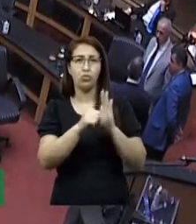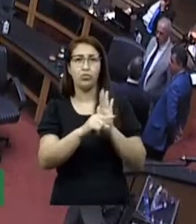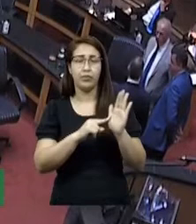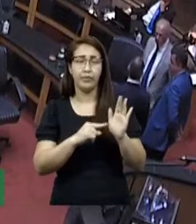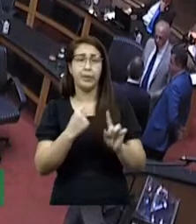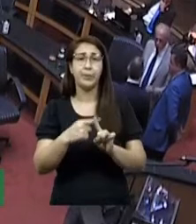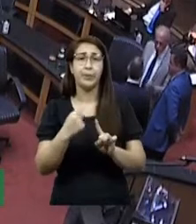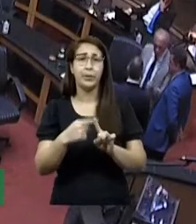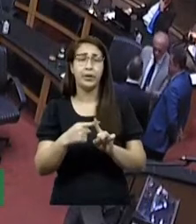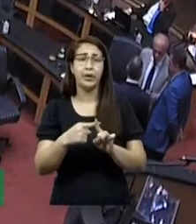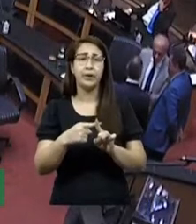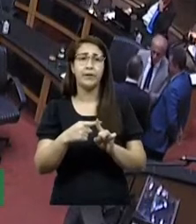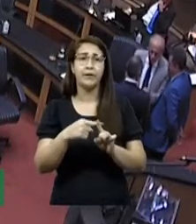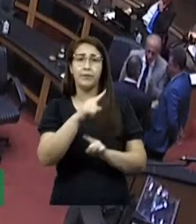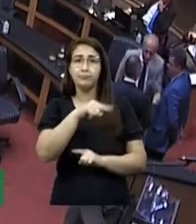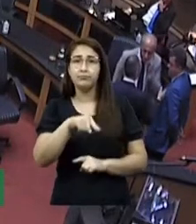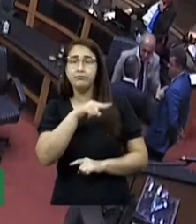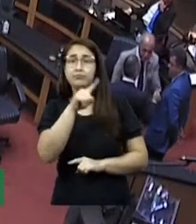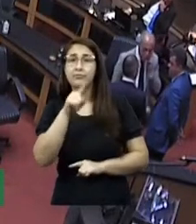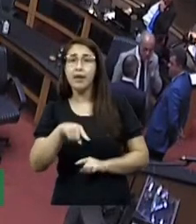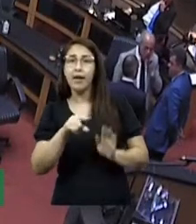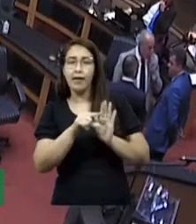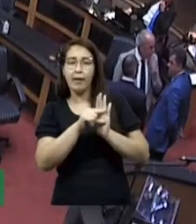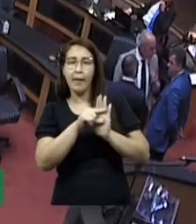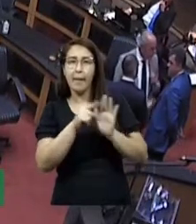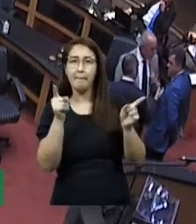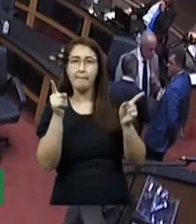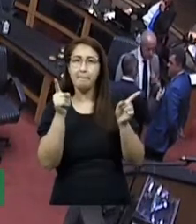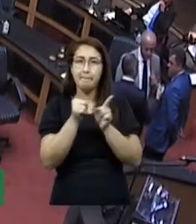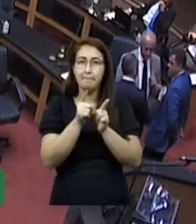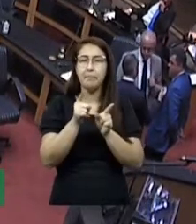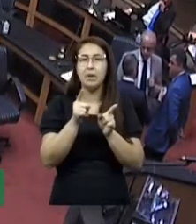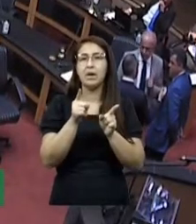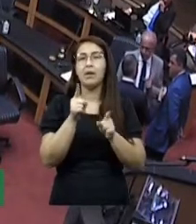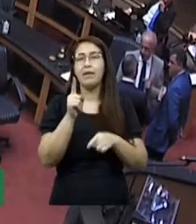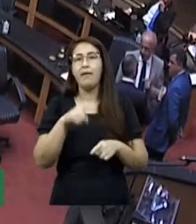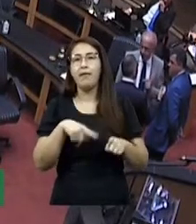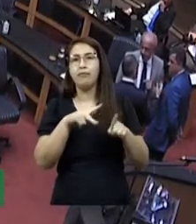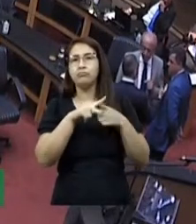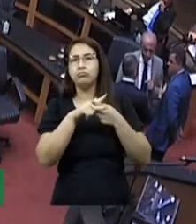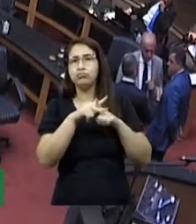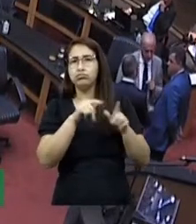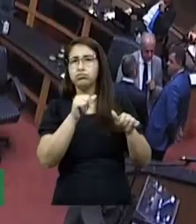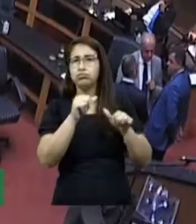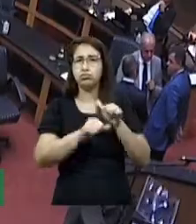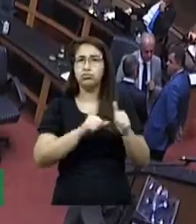o que foi vetado foi só o trecho que prevê a regulamentação